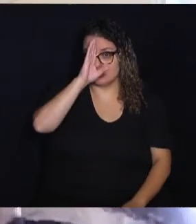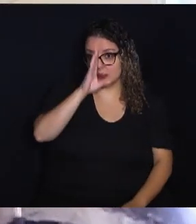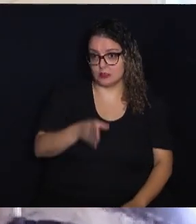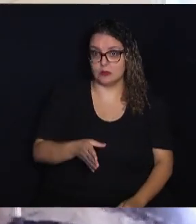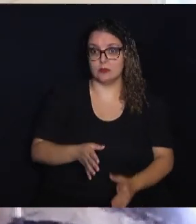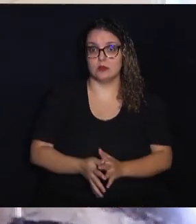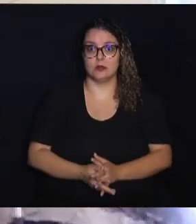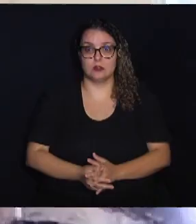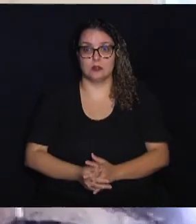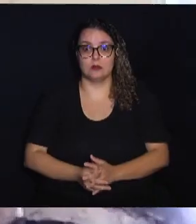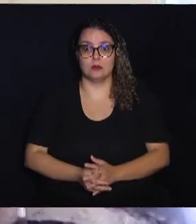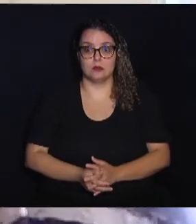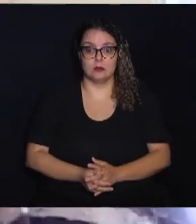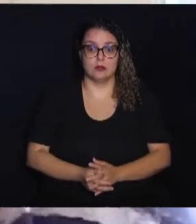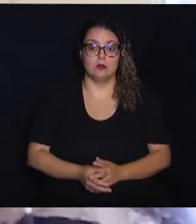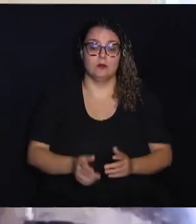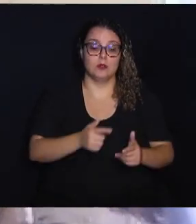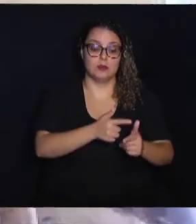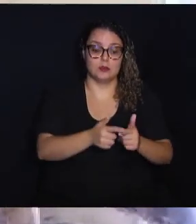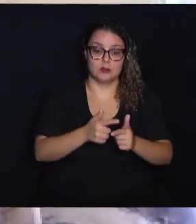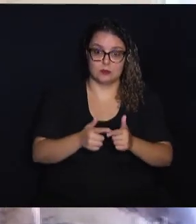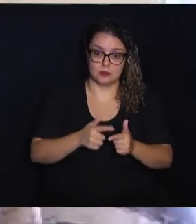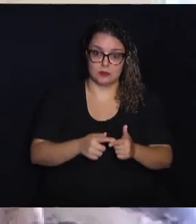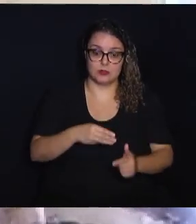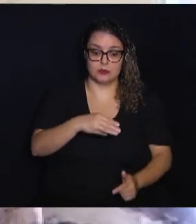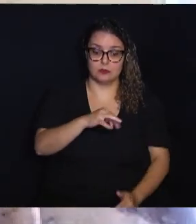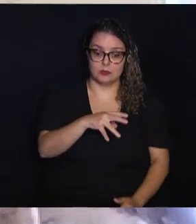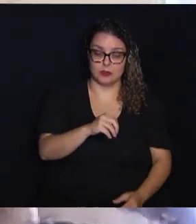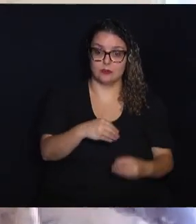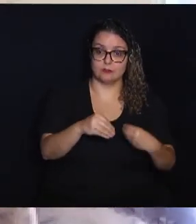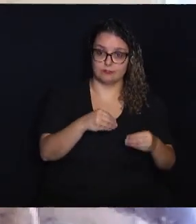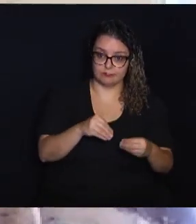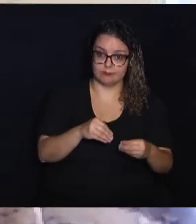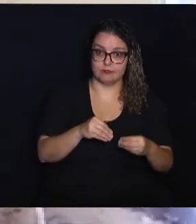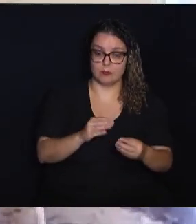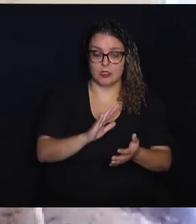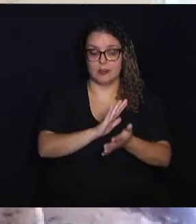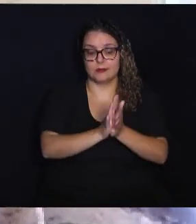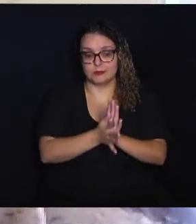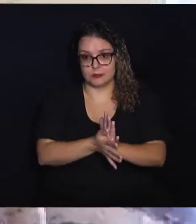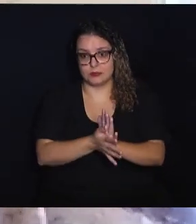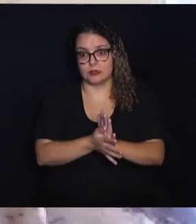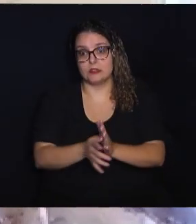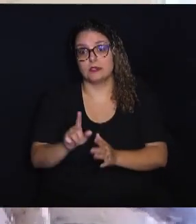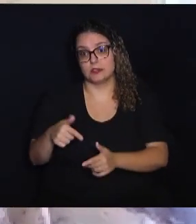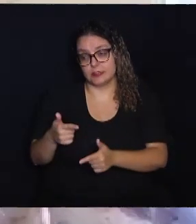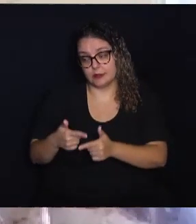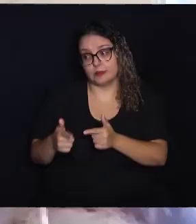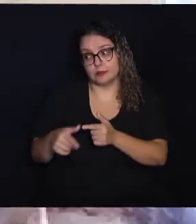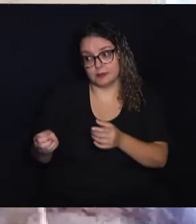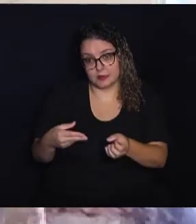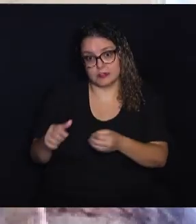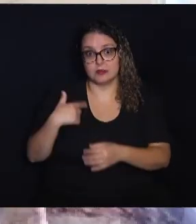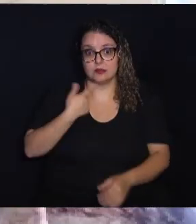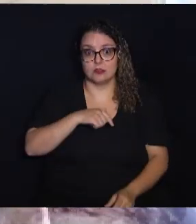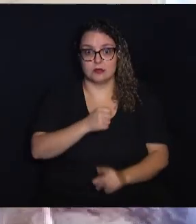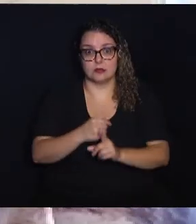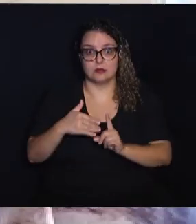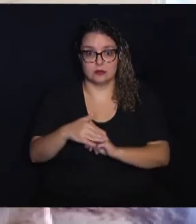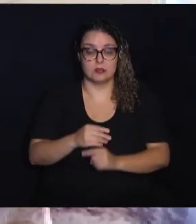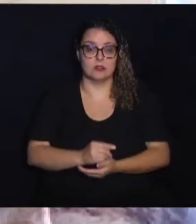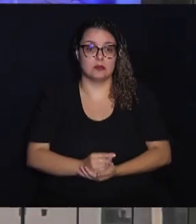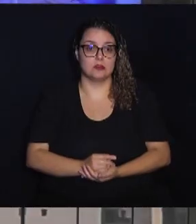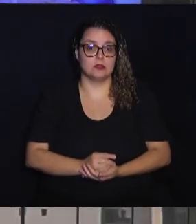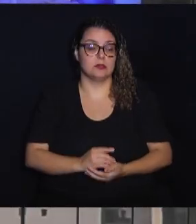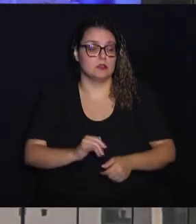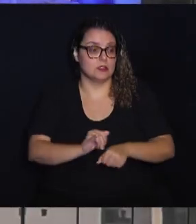e principalmente para atacar esse problema dos microplásticos, né? Que também é um problema bem recente da nossa sociedade.